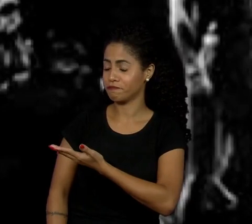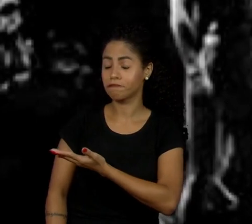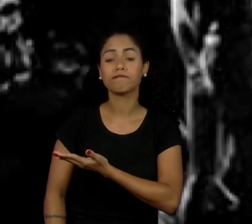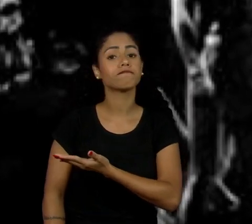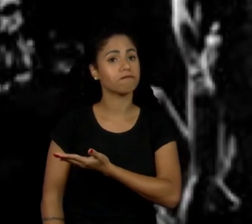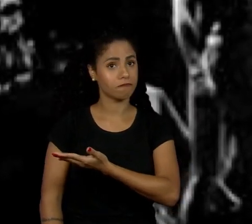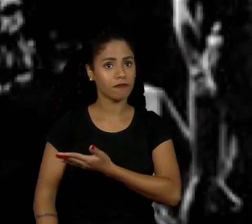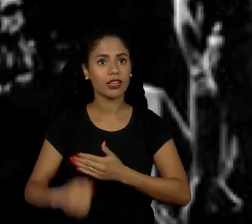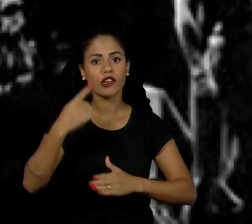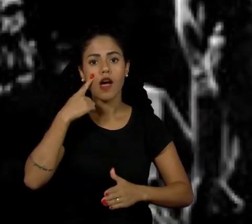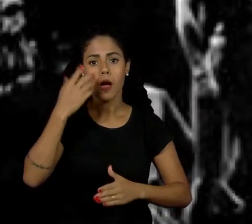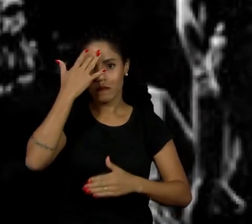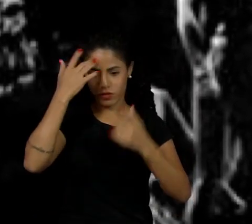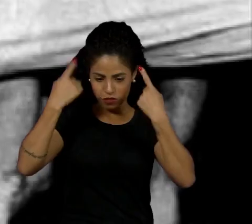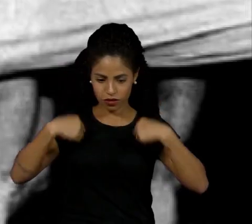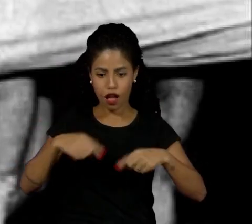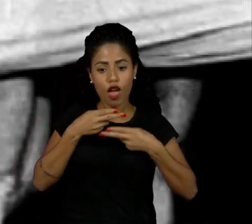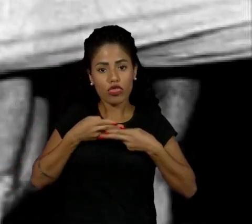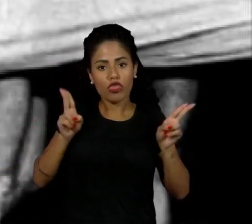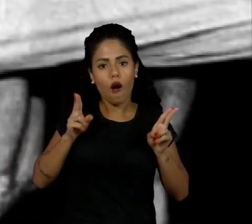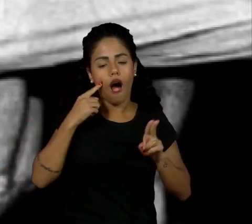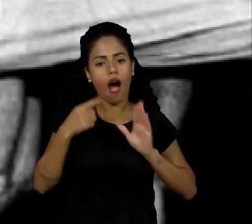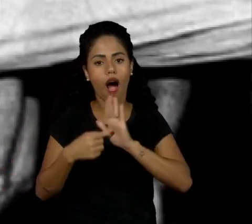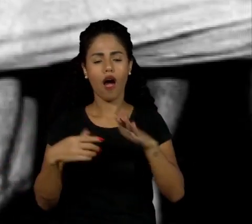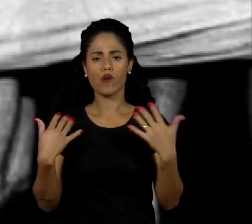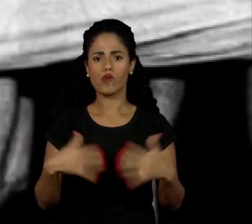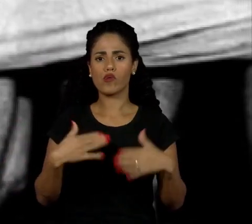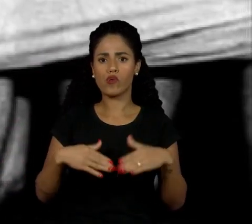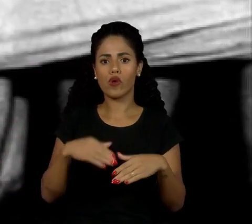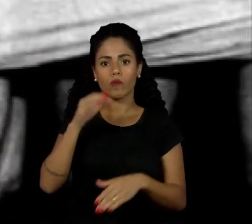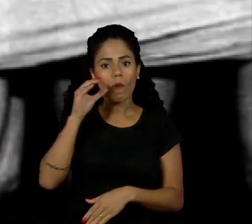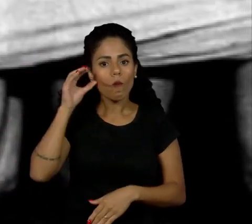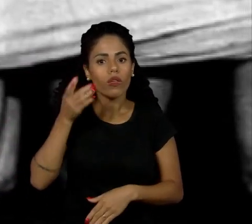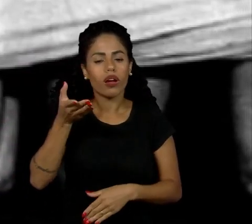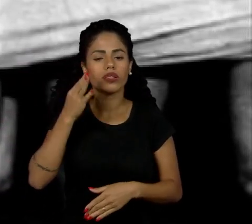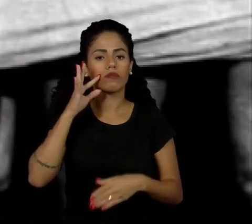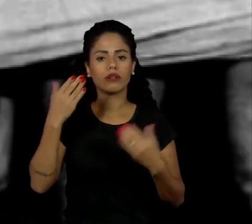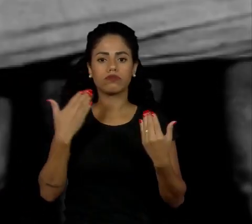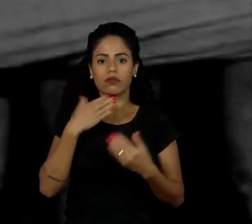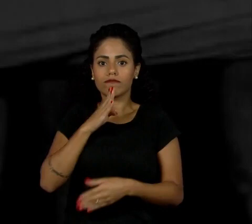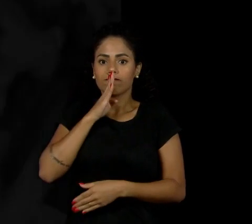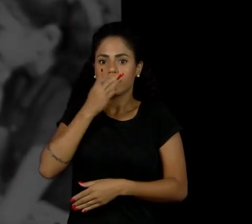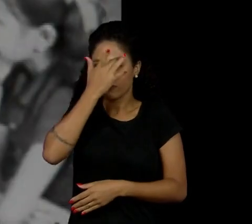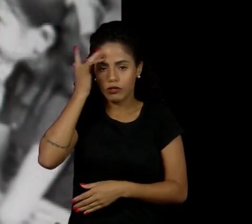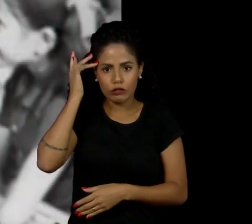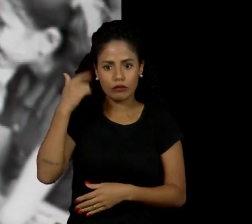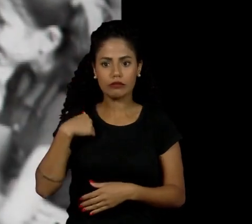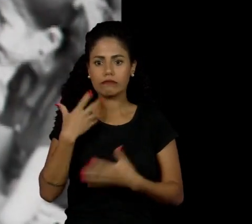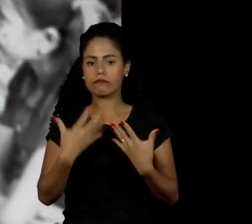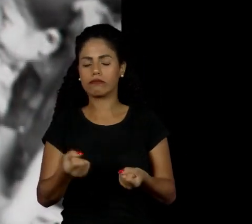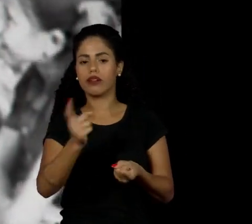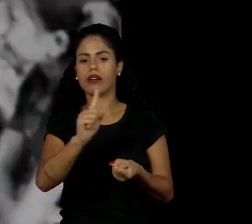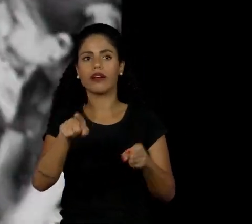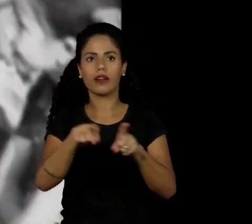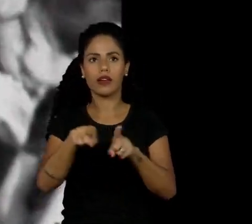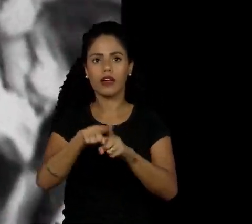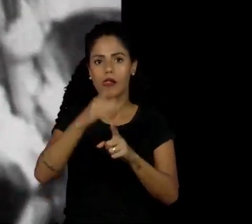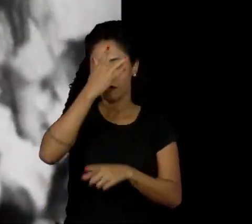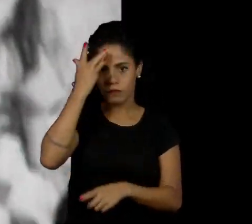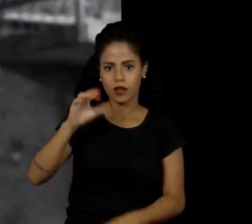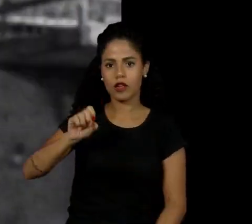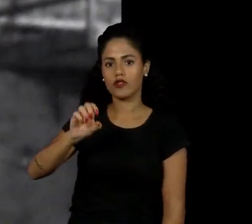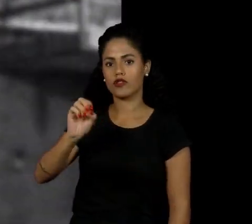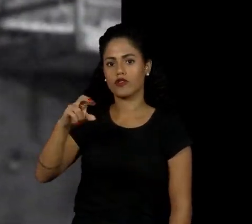Cenas com atores nus, por exemplo, foram alvo da censura e protestos de grupos conservadores. O elenco, com atores como Sônia